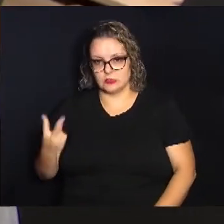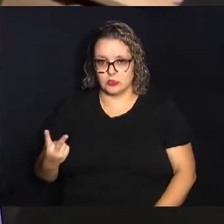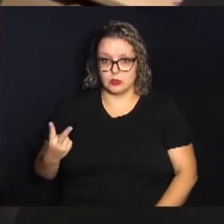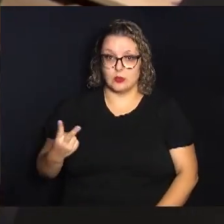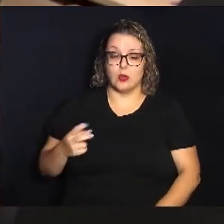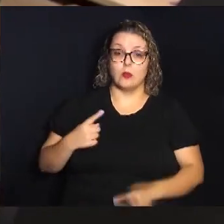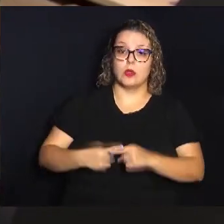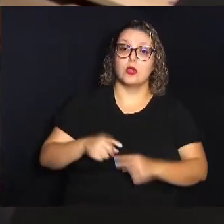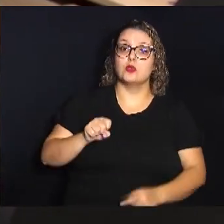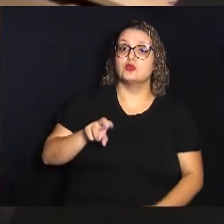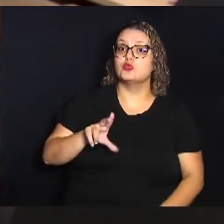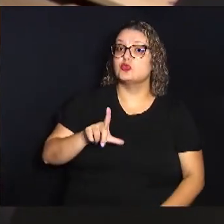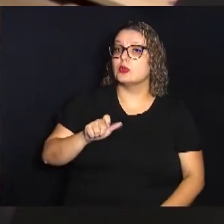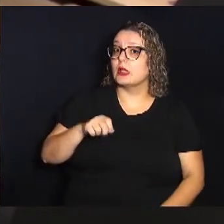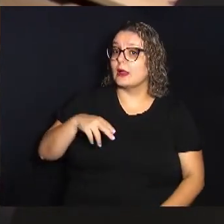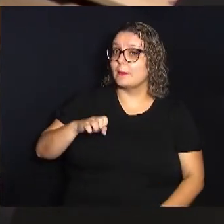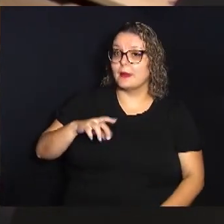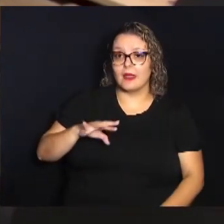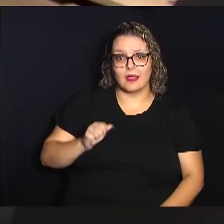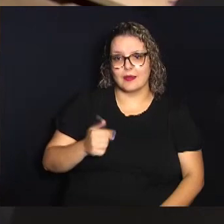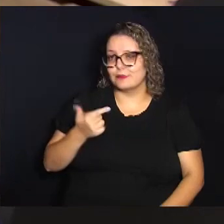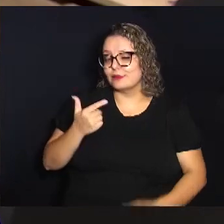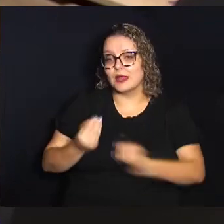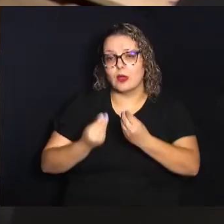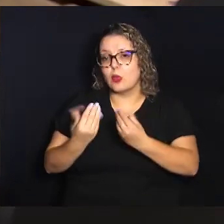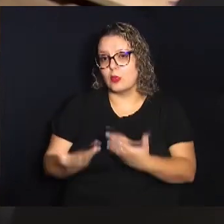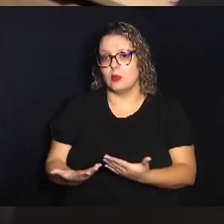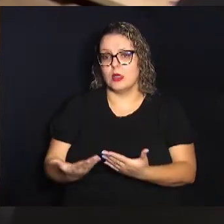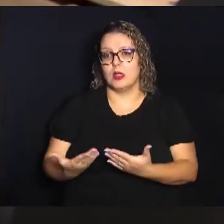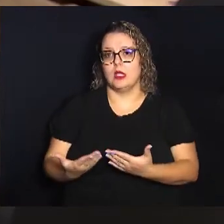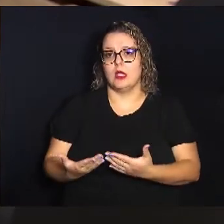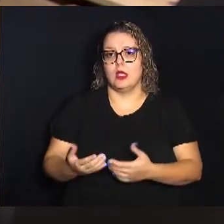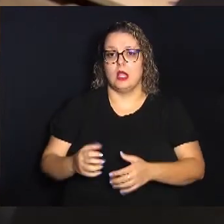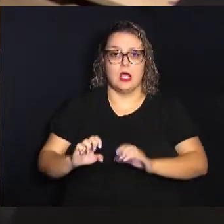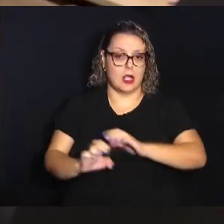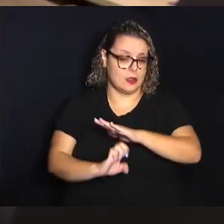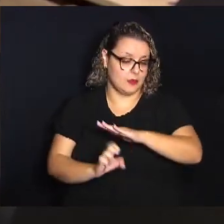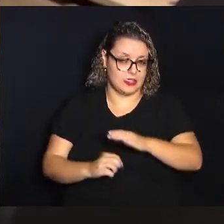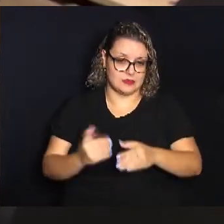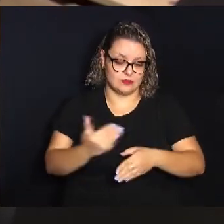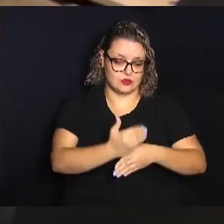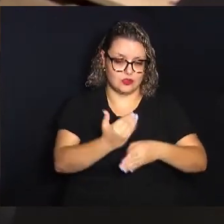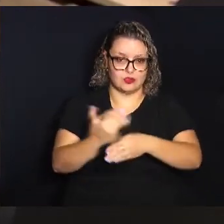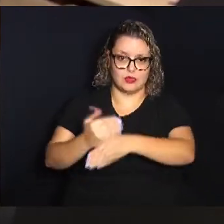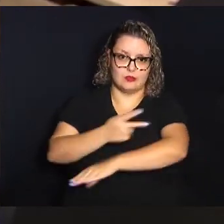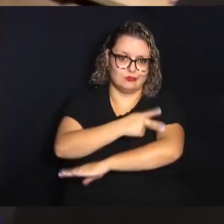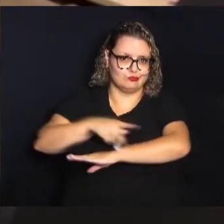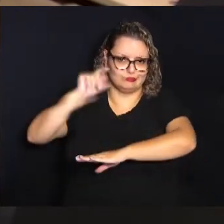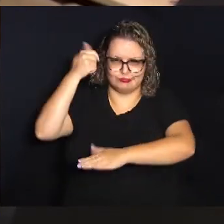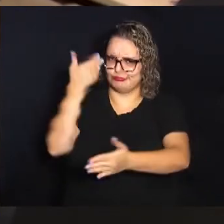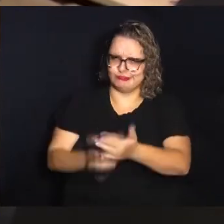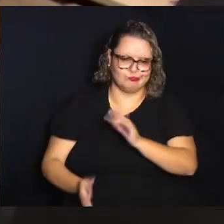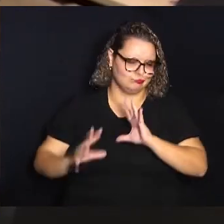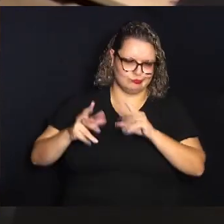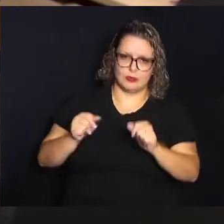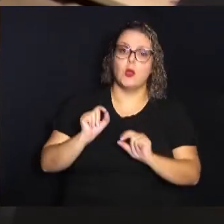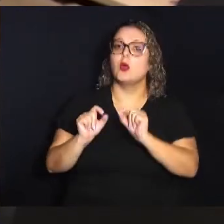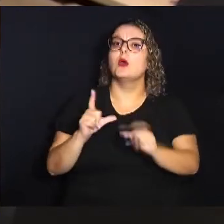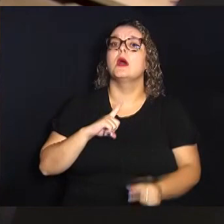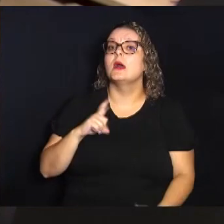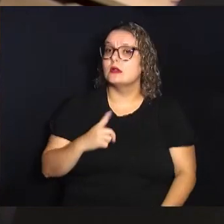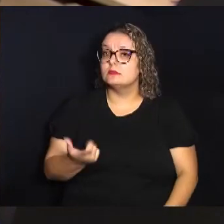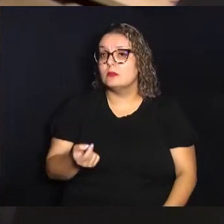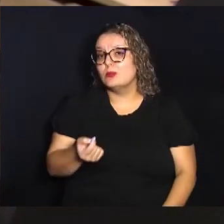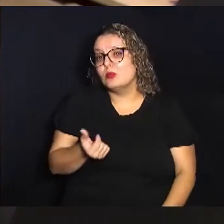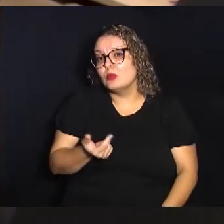SulAmérica não tem como lá a construtora que tá fazendo asfalto do SulAmérica se perdeu o total